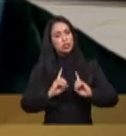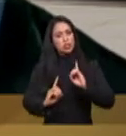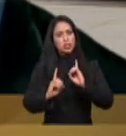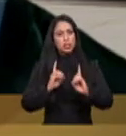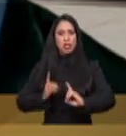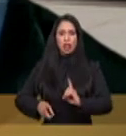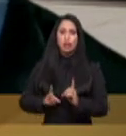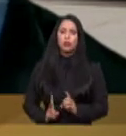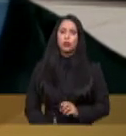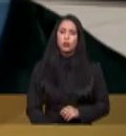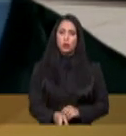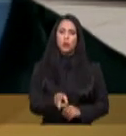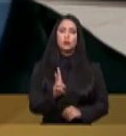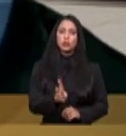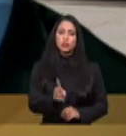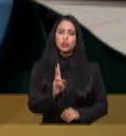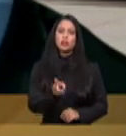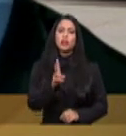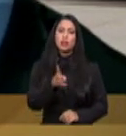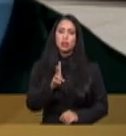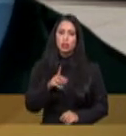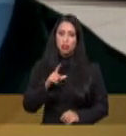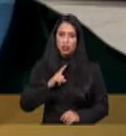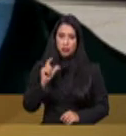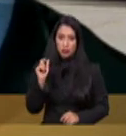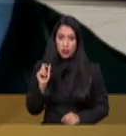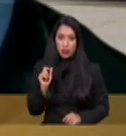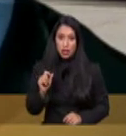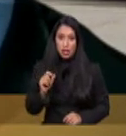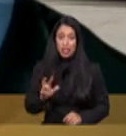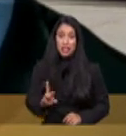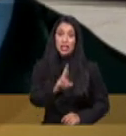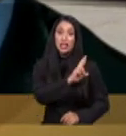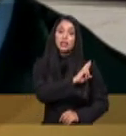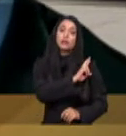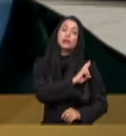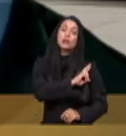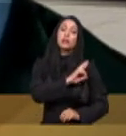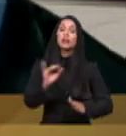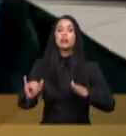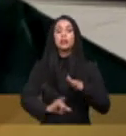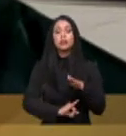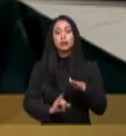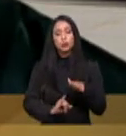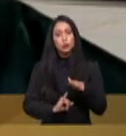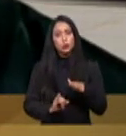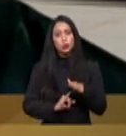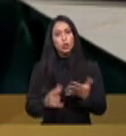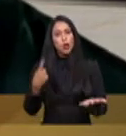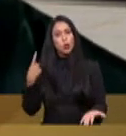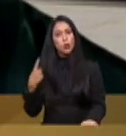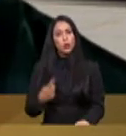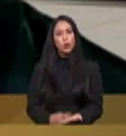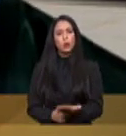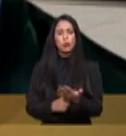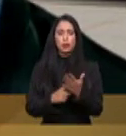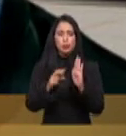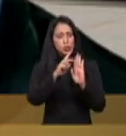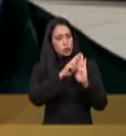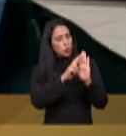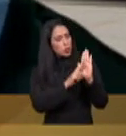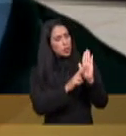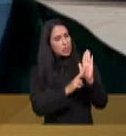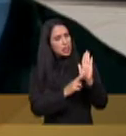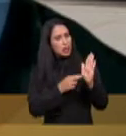diálogo permanente e ação coordenada daqueles que têm responsabilidade institucional e compromisso com as regras